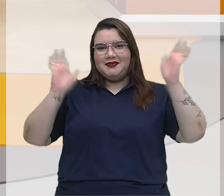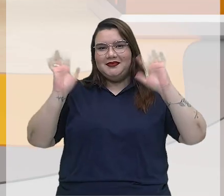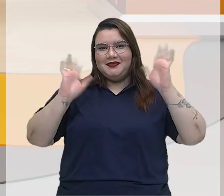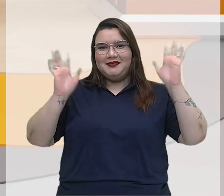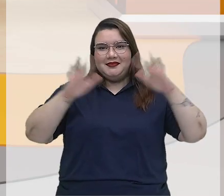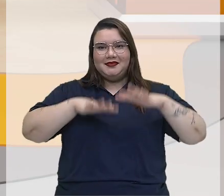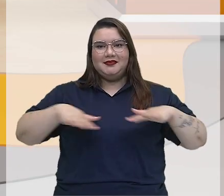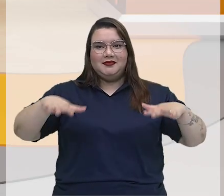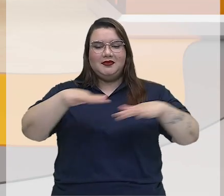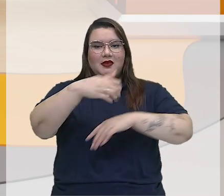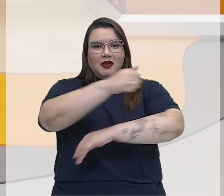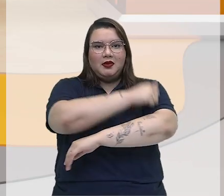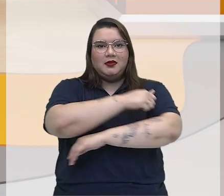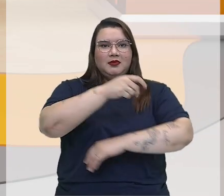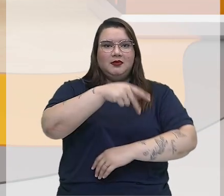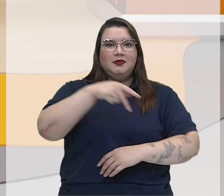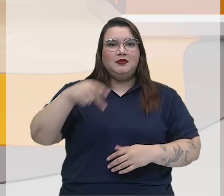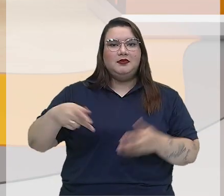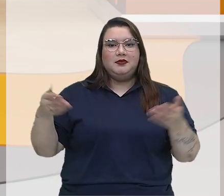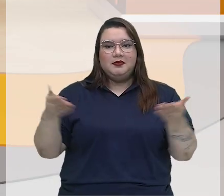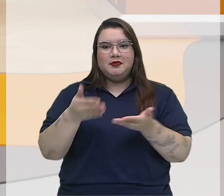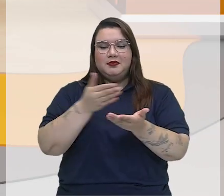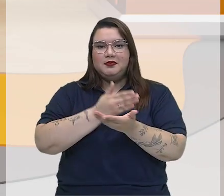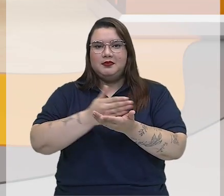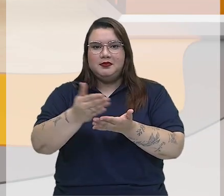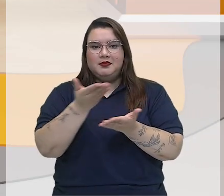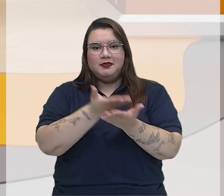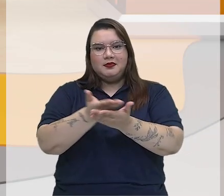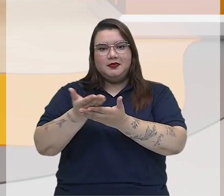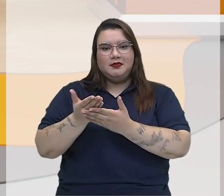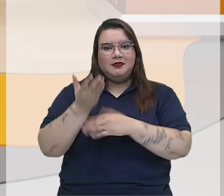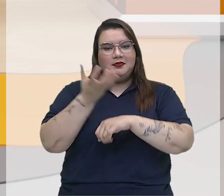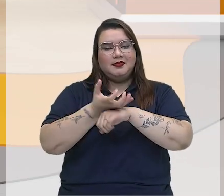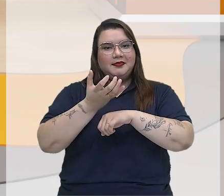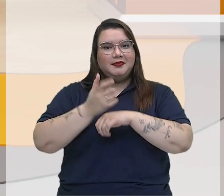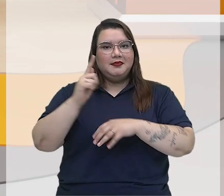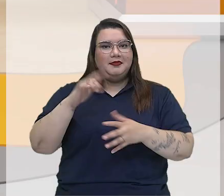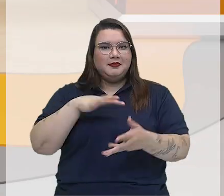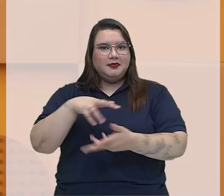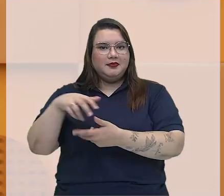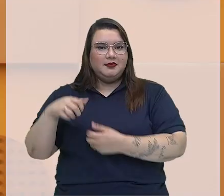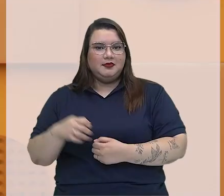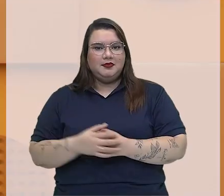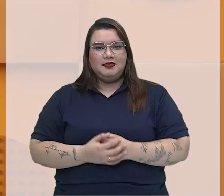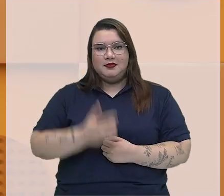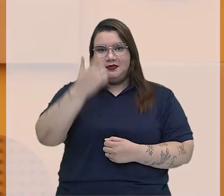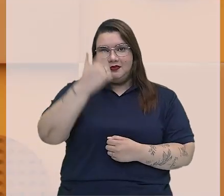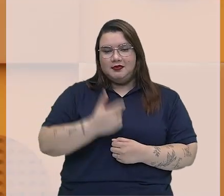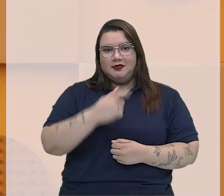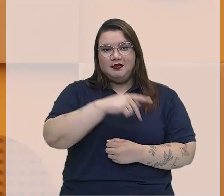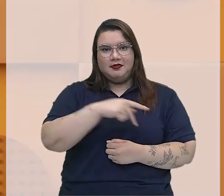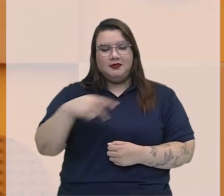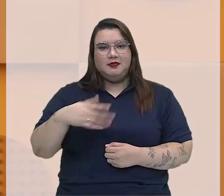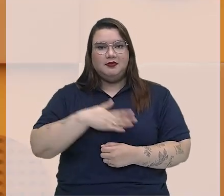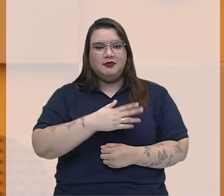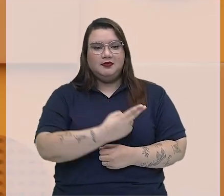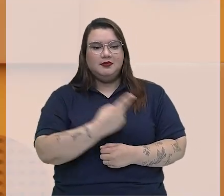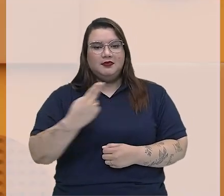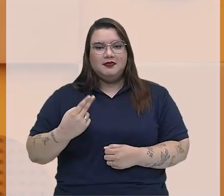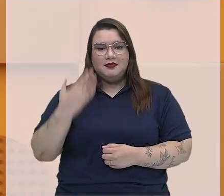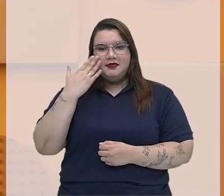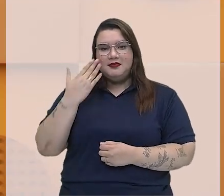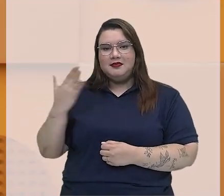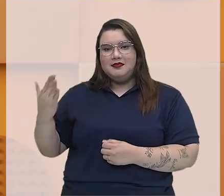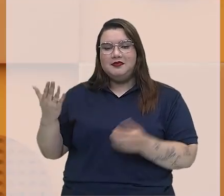Olá, queridos alunos e professores, estamos iniciando mais uma aula de Geografia. Eu sou a professora